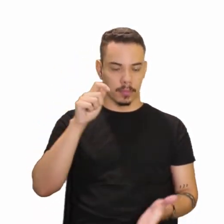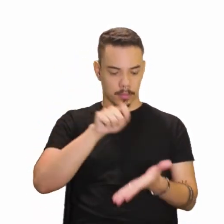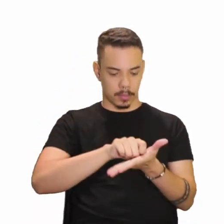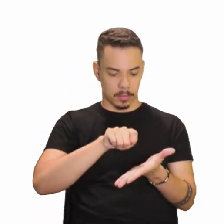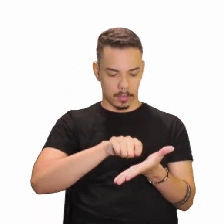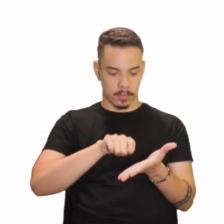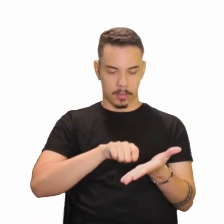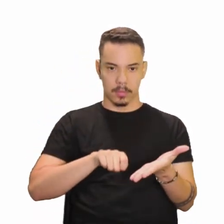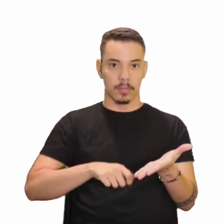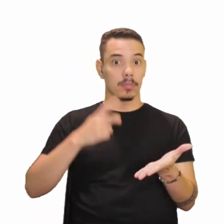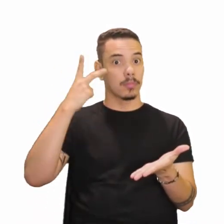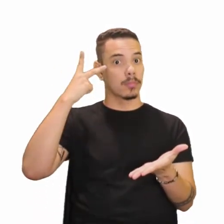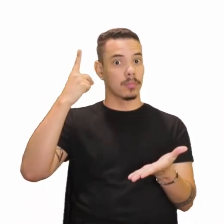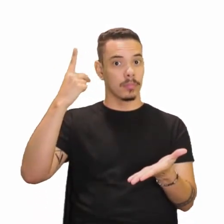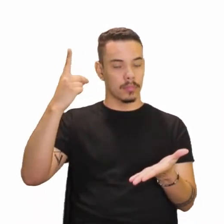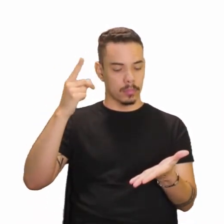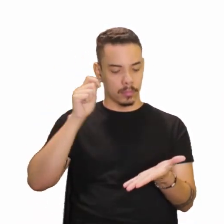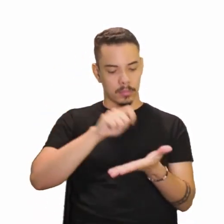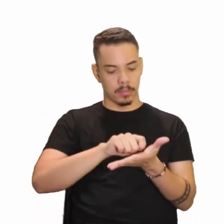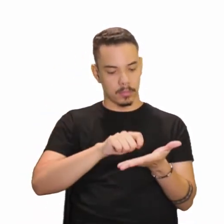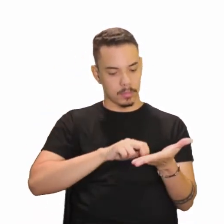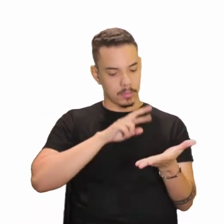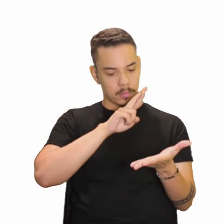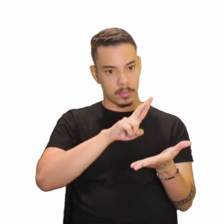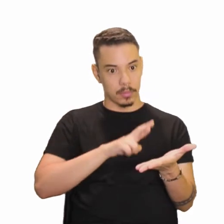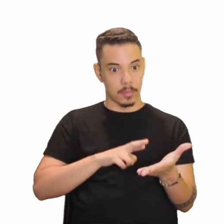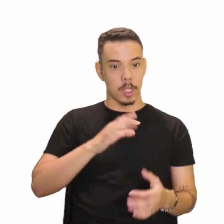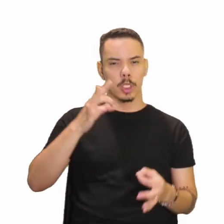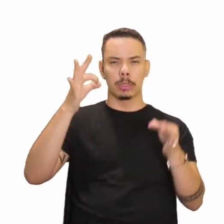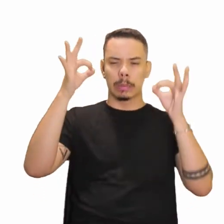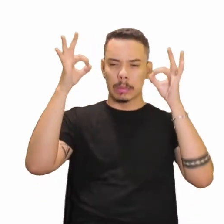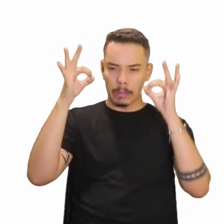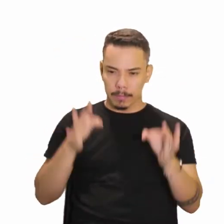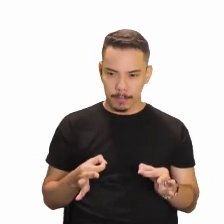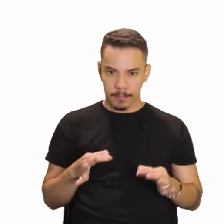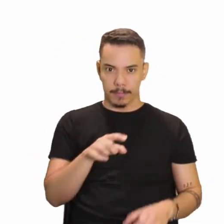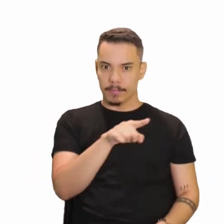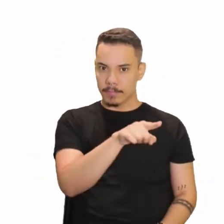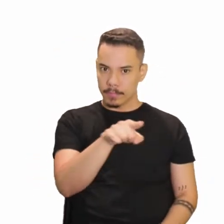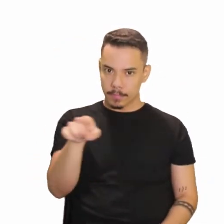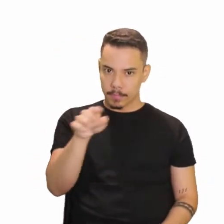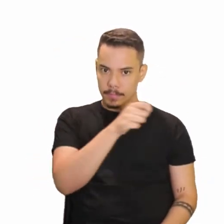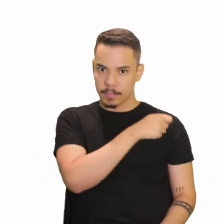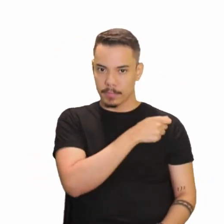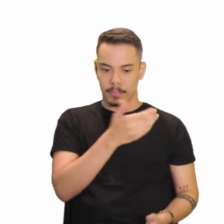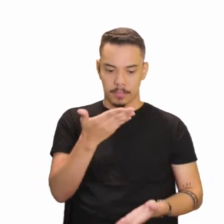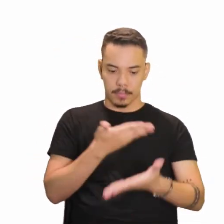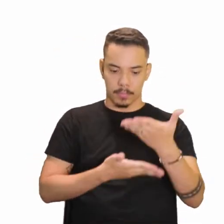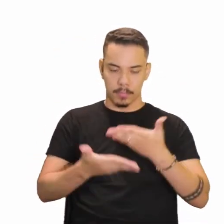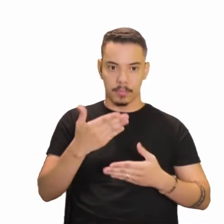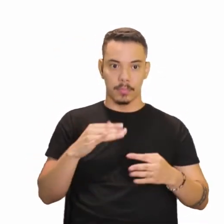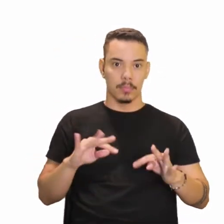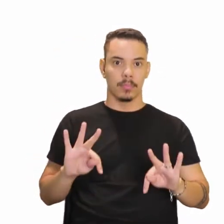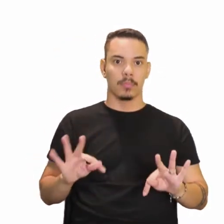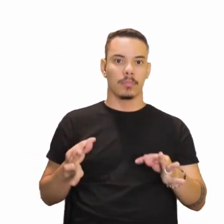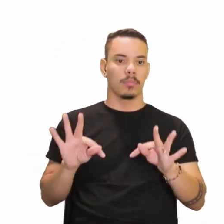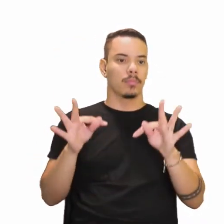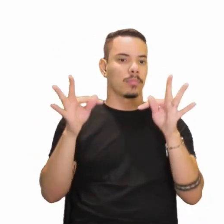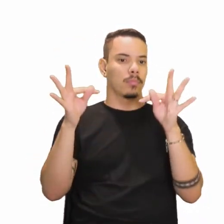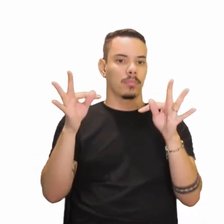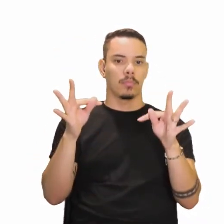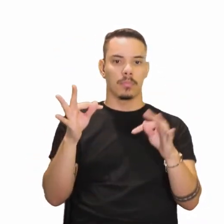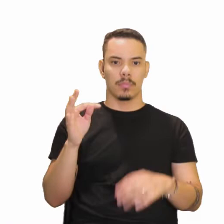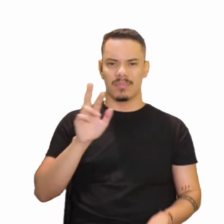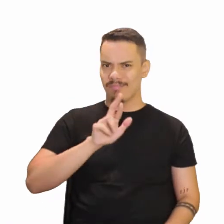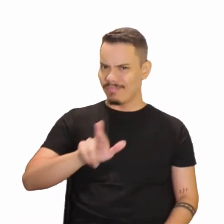de boa eu tenho certeza que vocês alunos da mediação tecnológica não